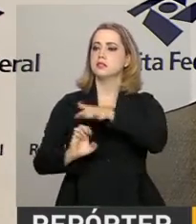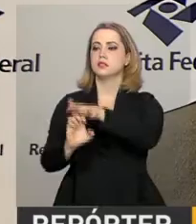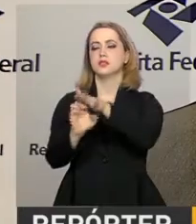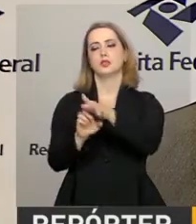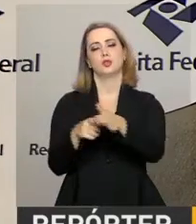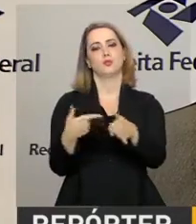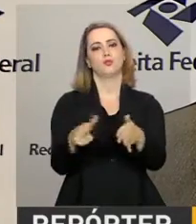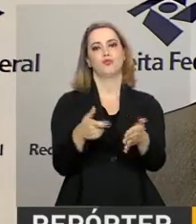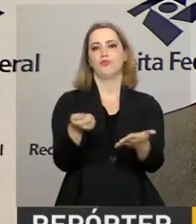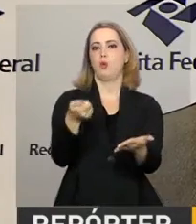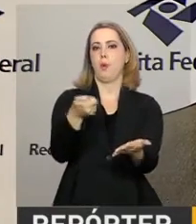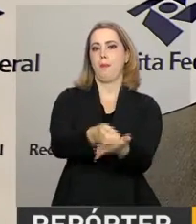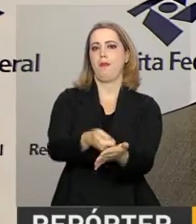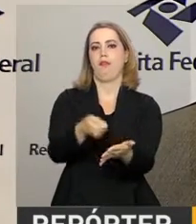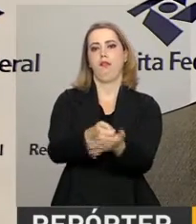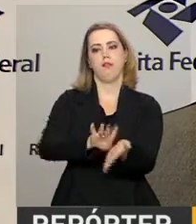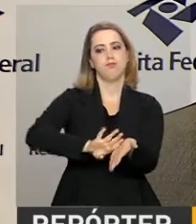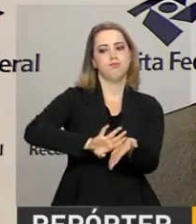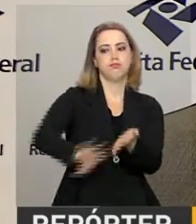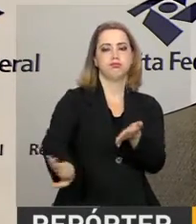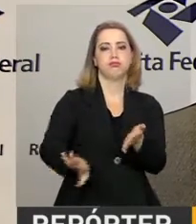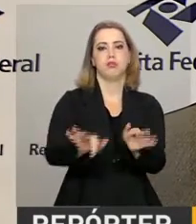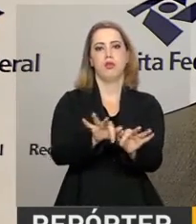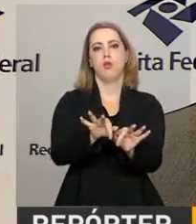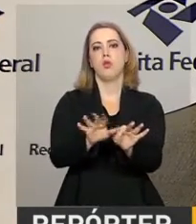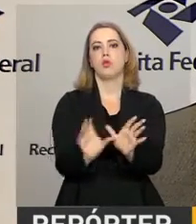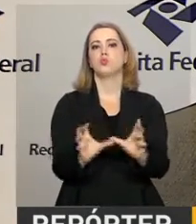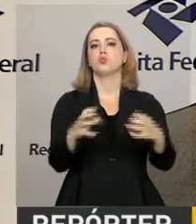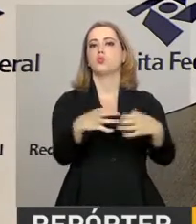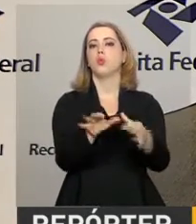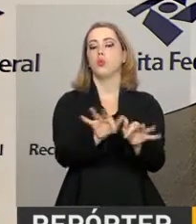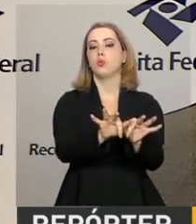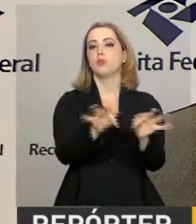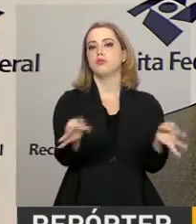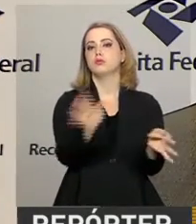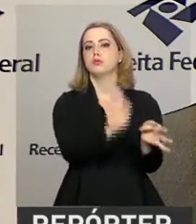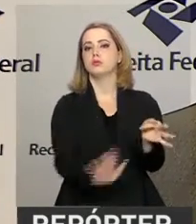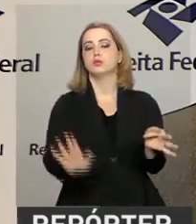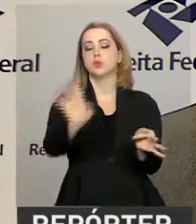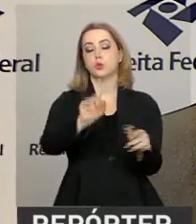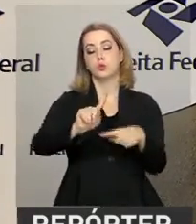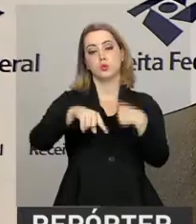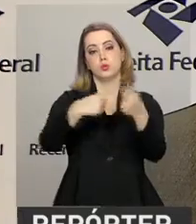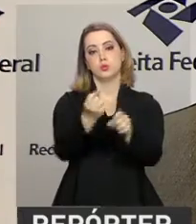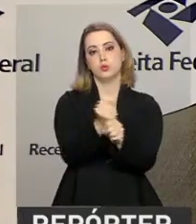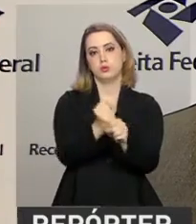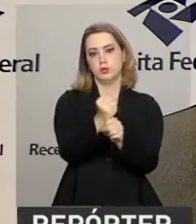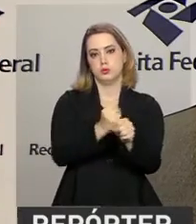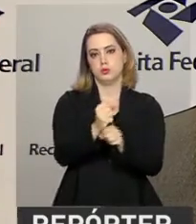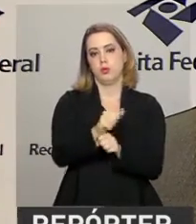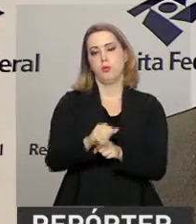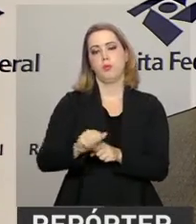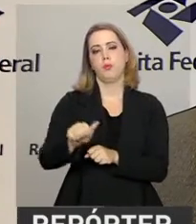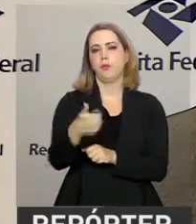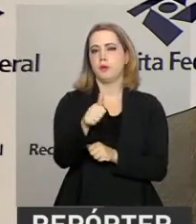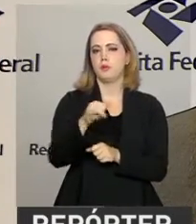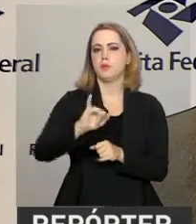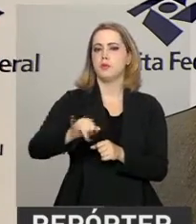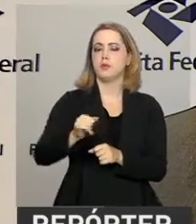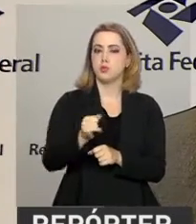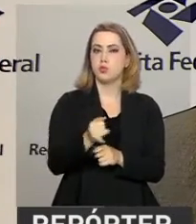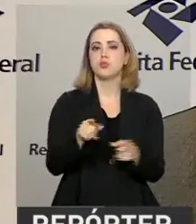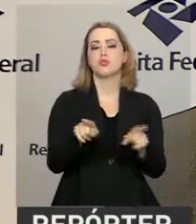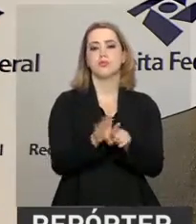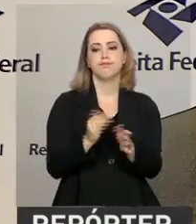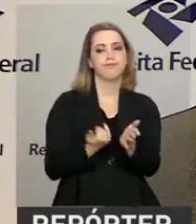dívida elas vão ser excluídas do simples nacional no ano que vem nem a partir do dia 1º de janeiro de 2017